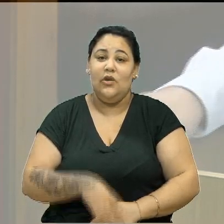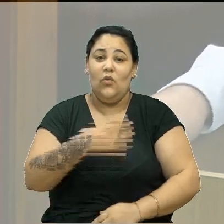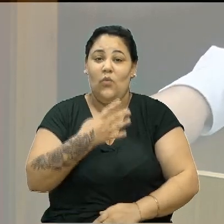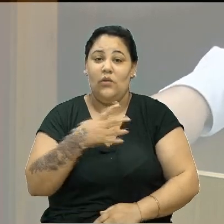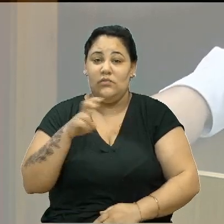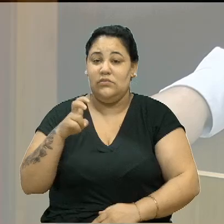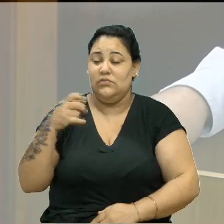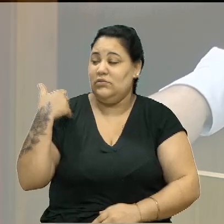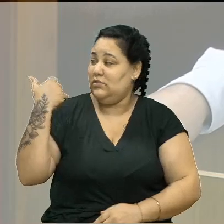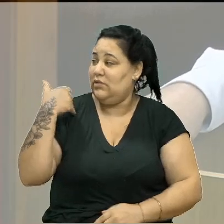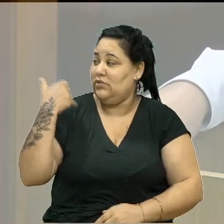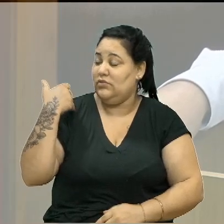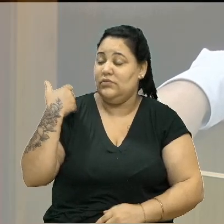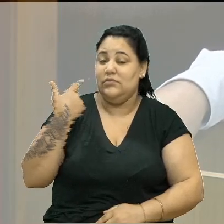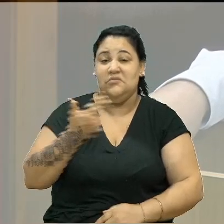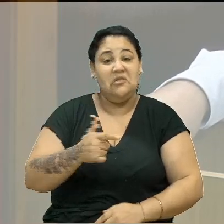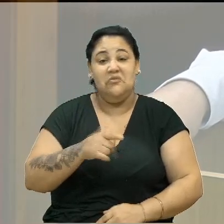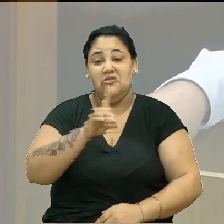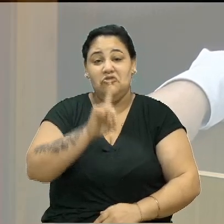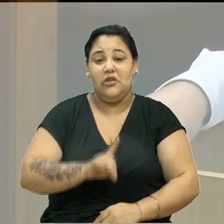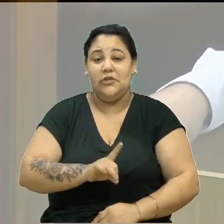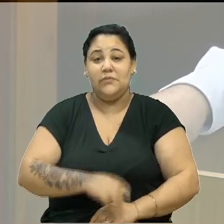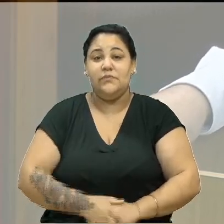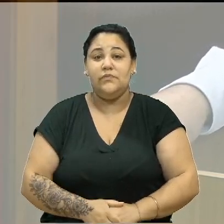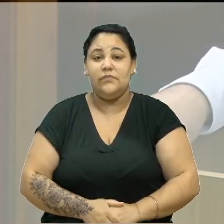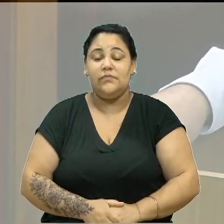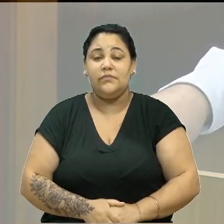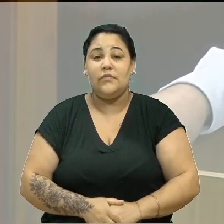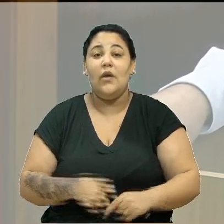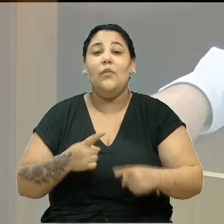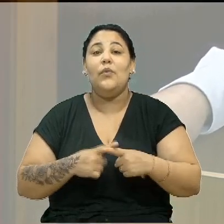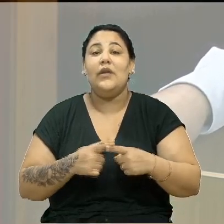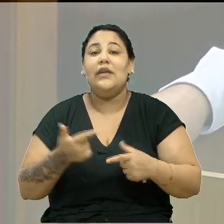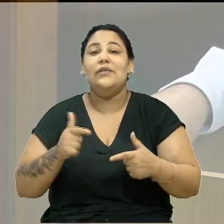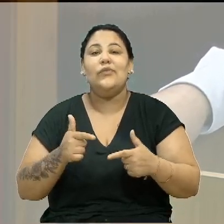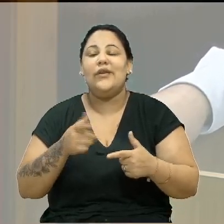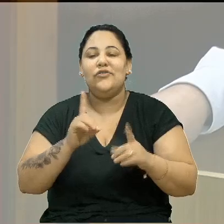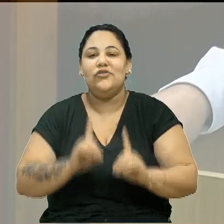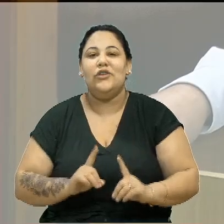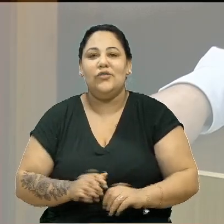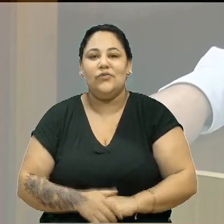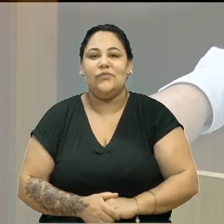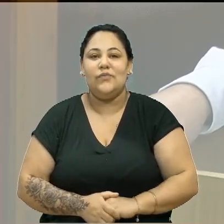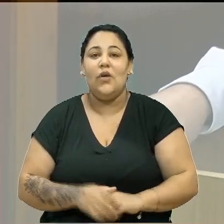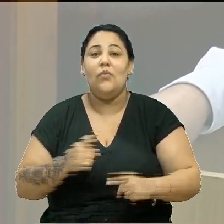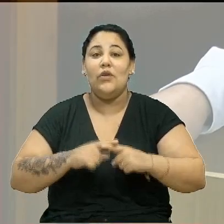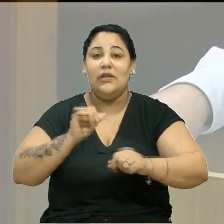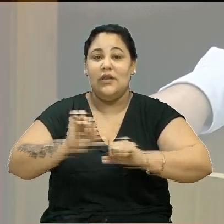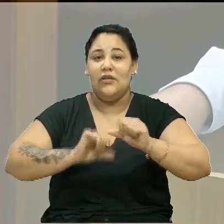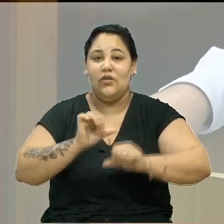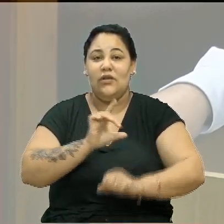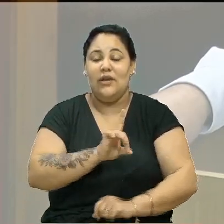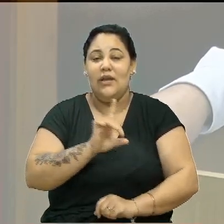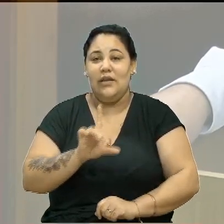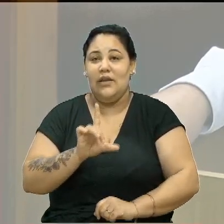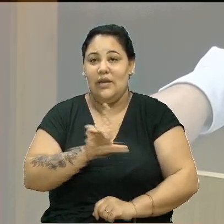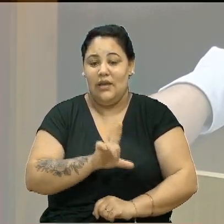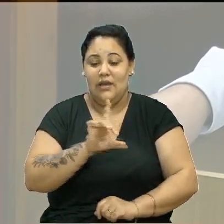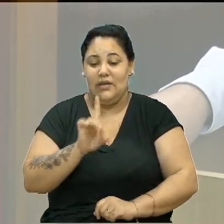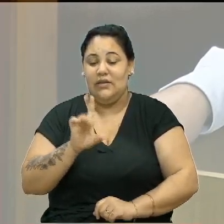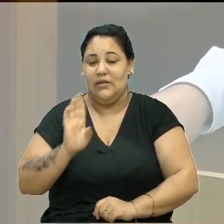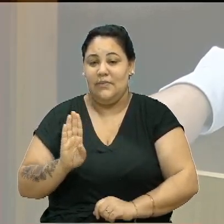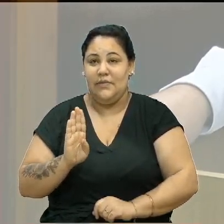anos, não tem mais direito. Por que que não tem direito? Porque na mudança da LDB, 4 e 5